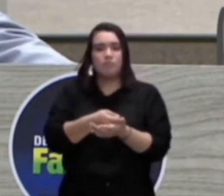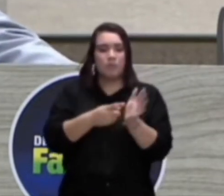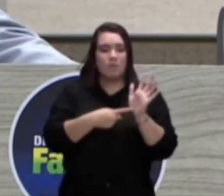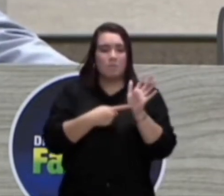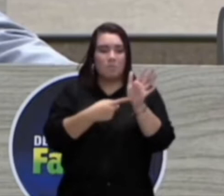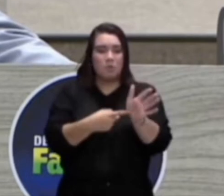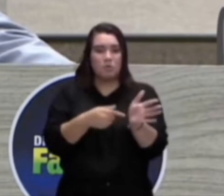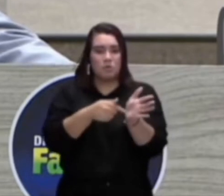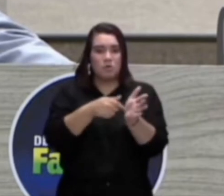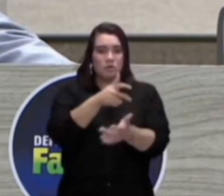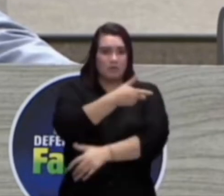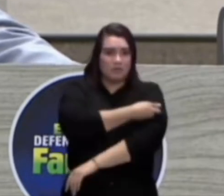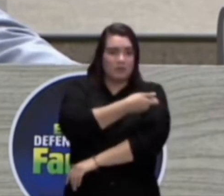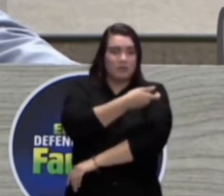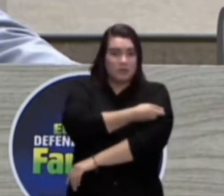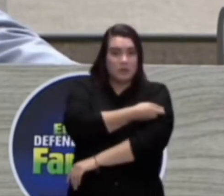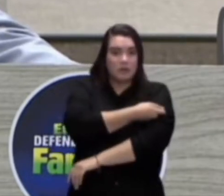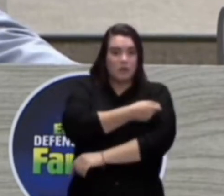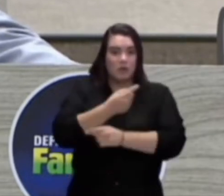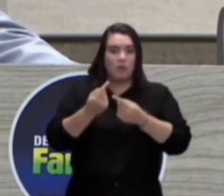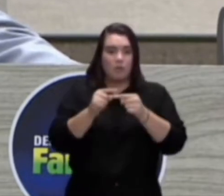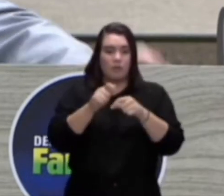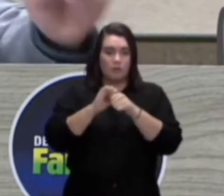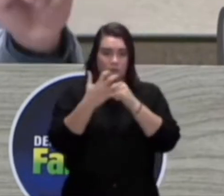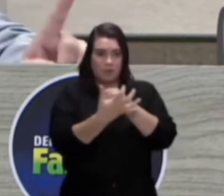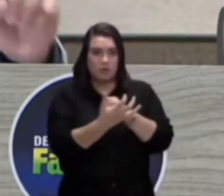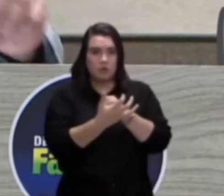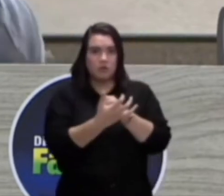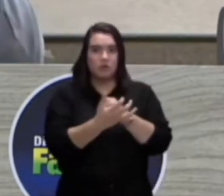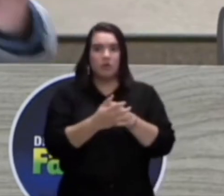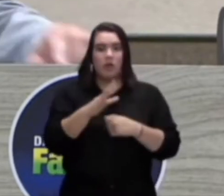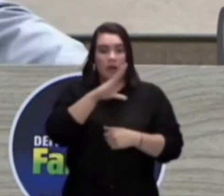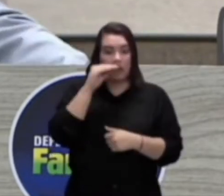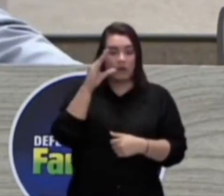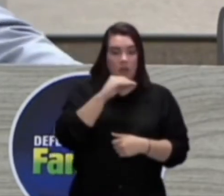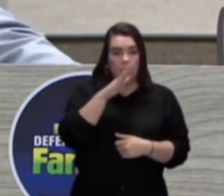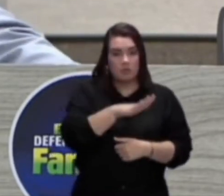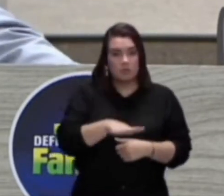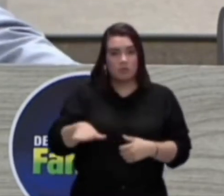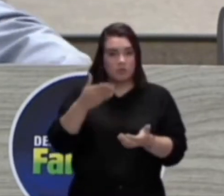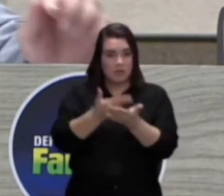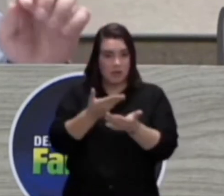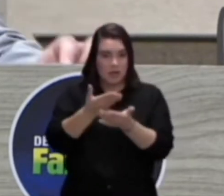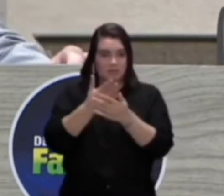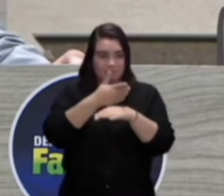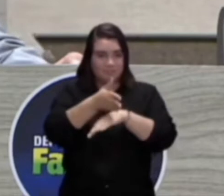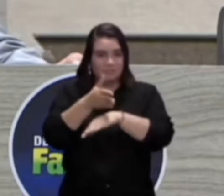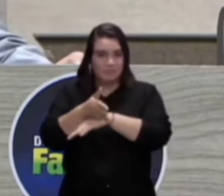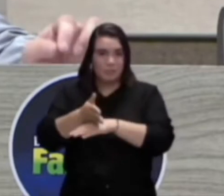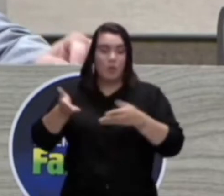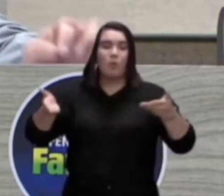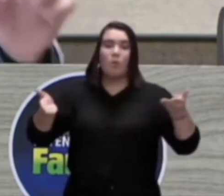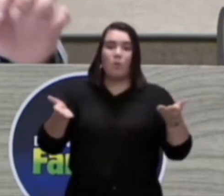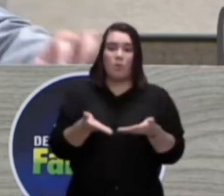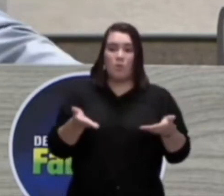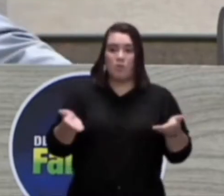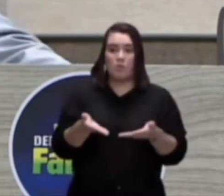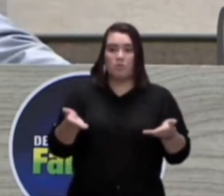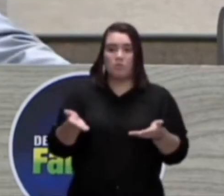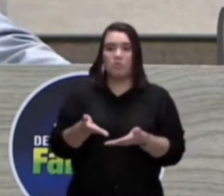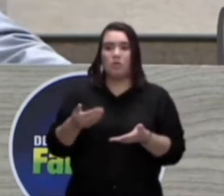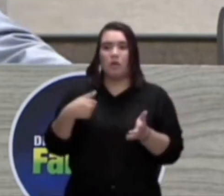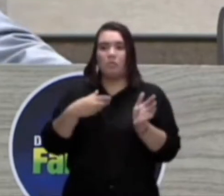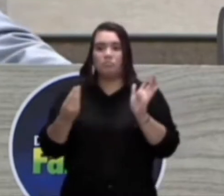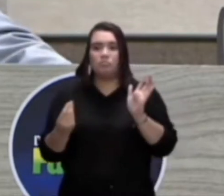comprovação de vacinação contra a Covid-19 para as crianças que frequentam as aulas, hoje estou